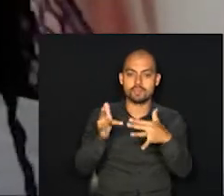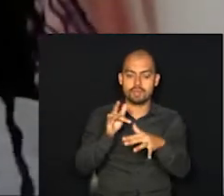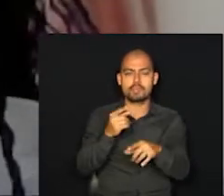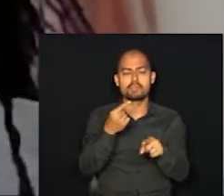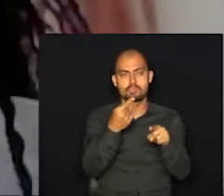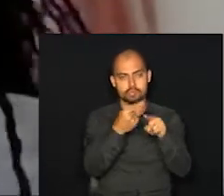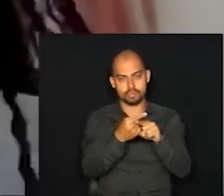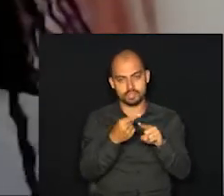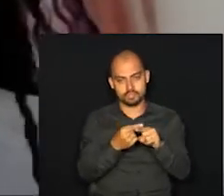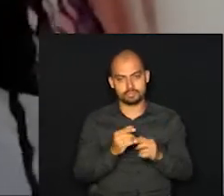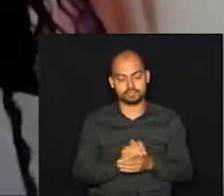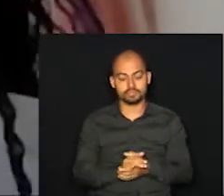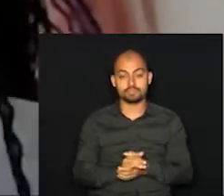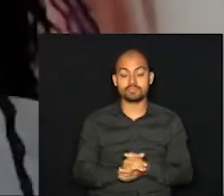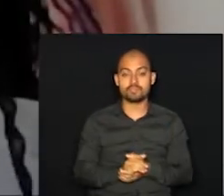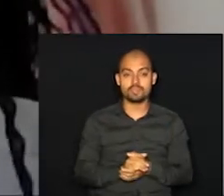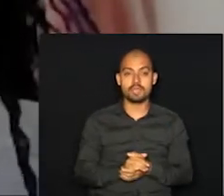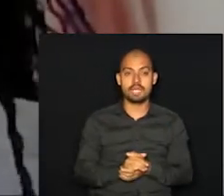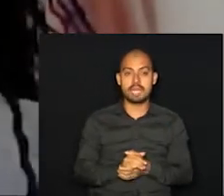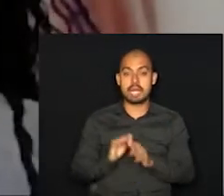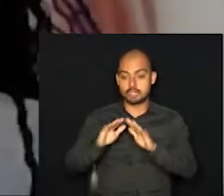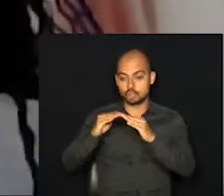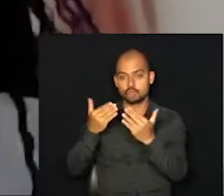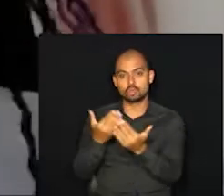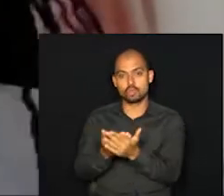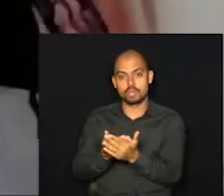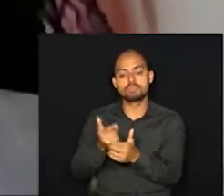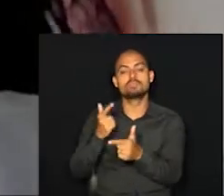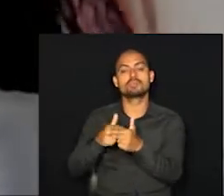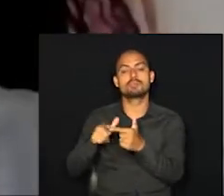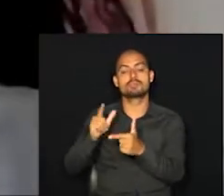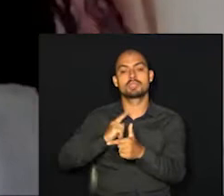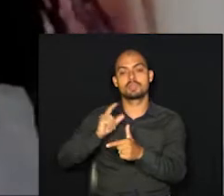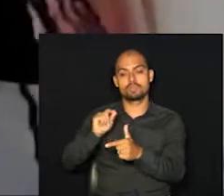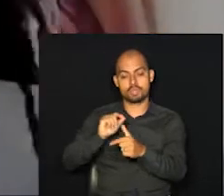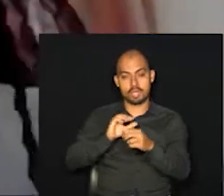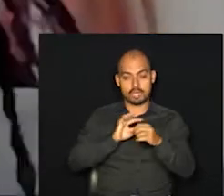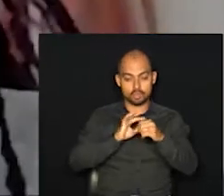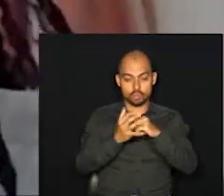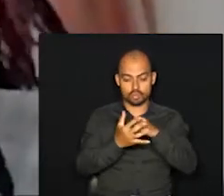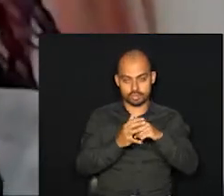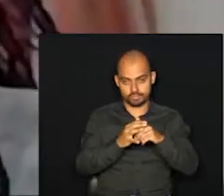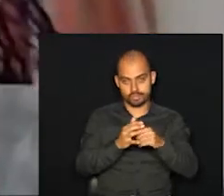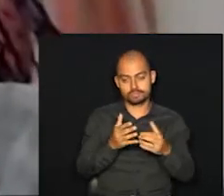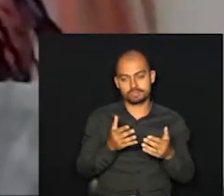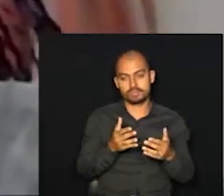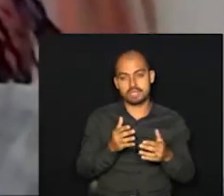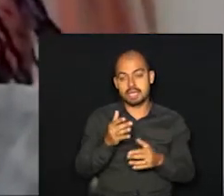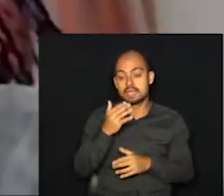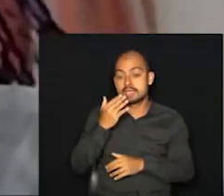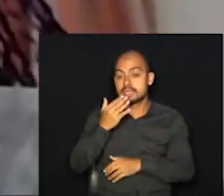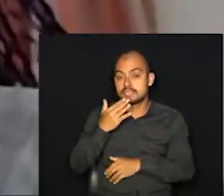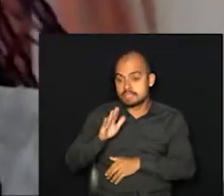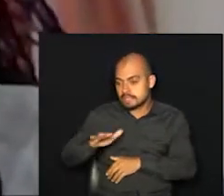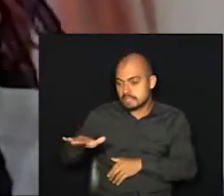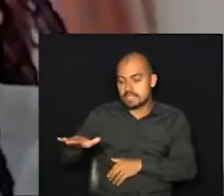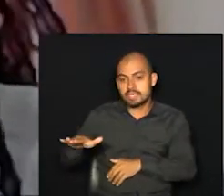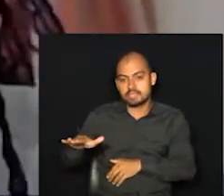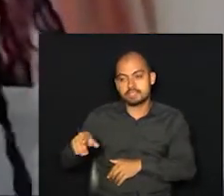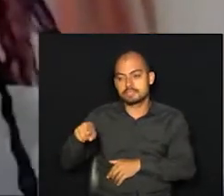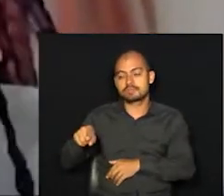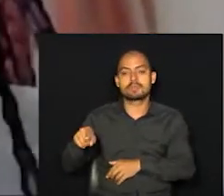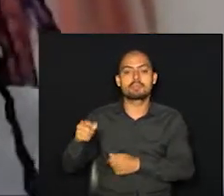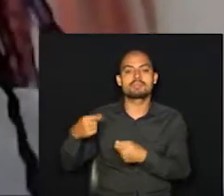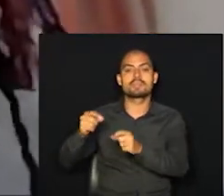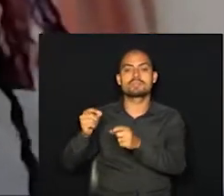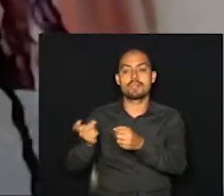das escolas, né, nessa questão da pandemia, em que muitas crianças tiveram que voltar para a escola porque não tinham como